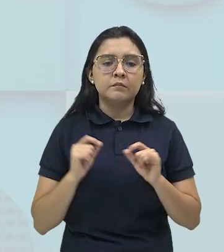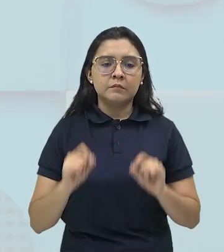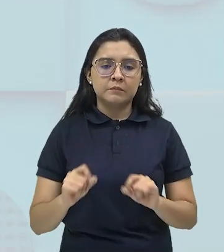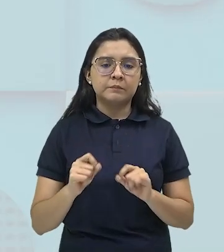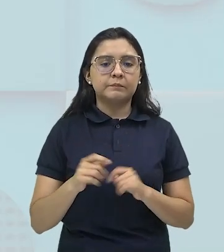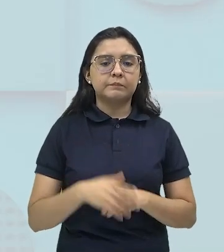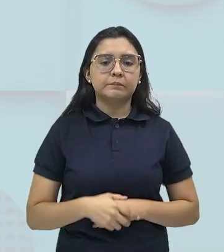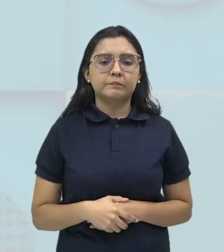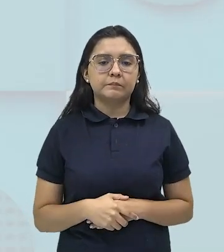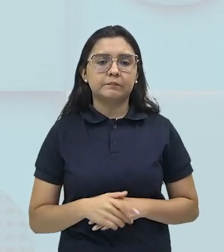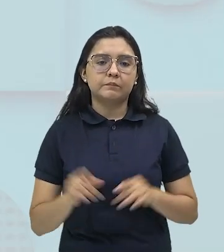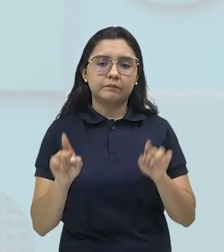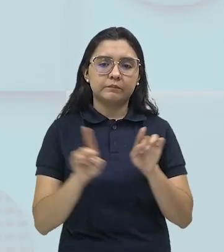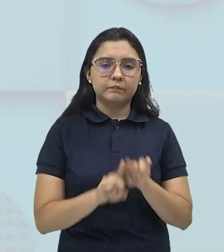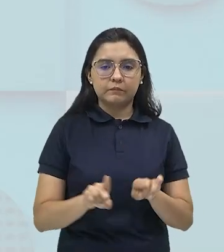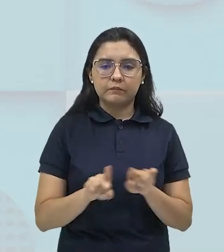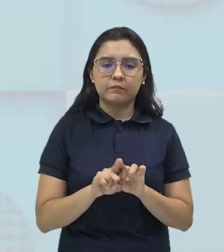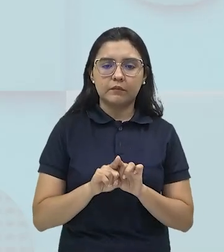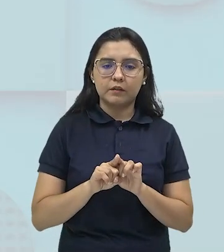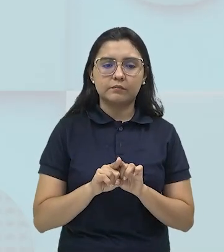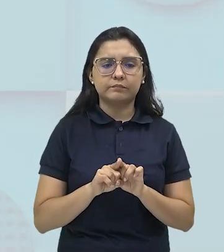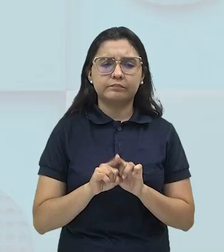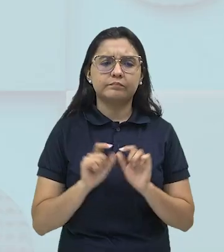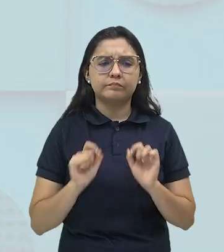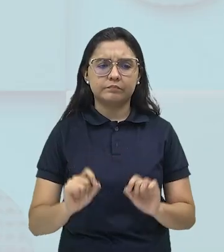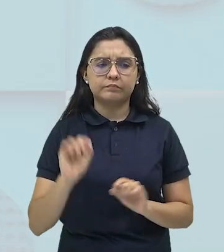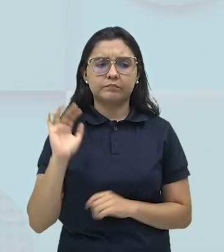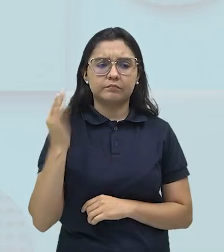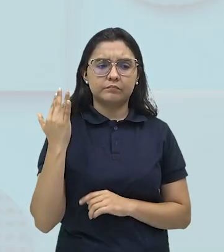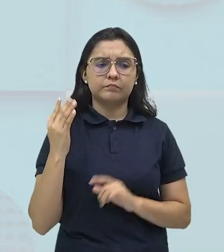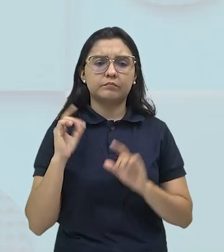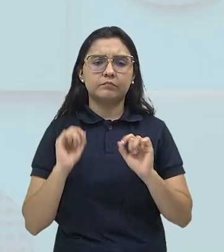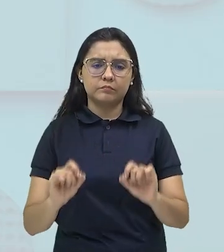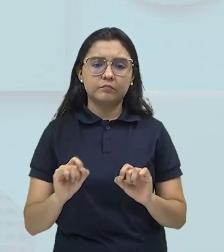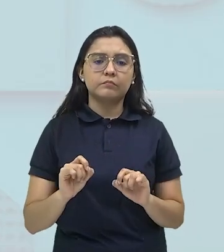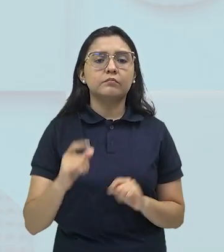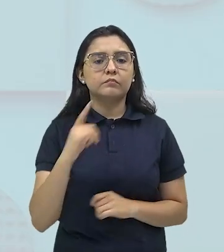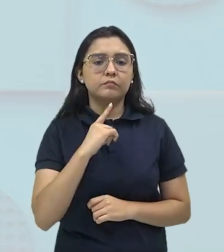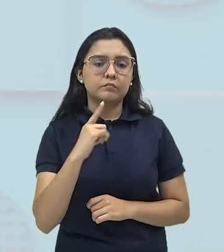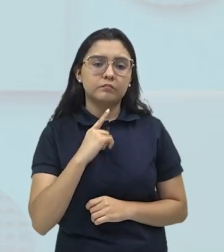a resistência da comunidade contra ela. O que acontece é que nós vamos ter